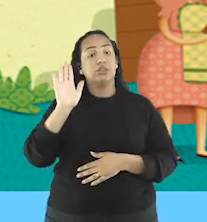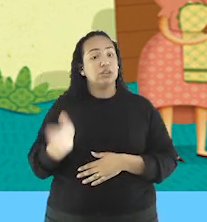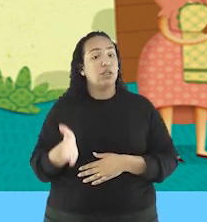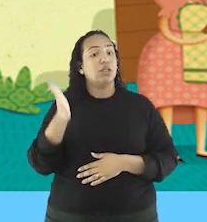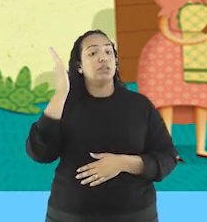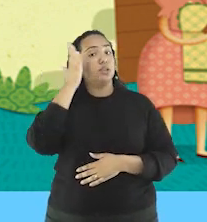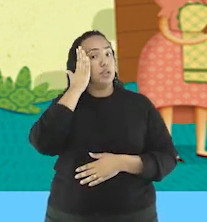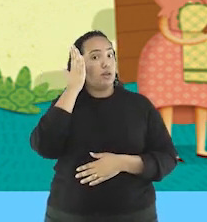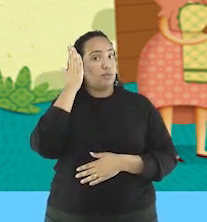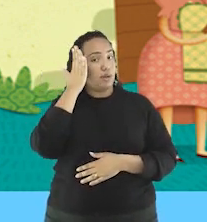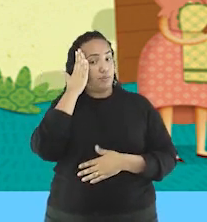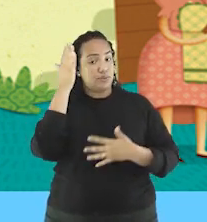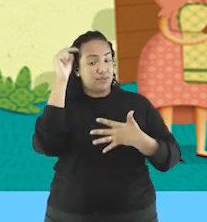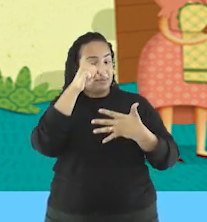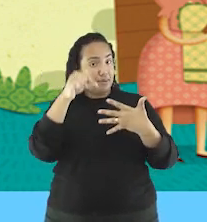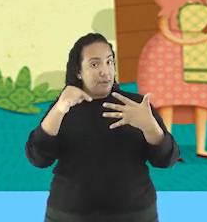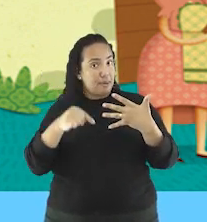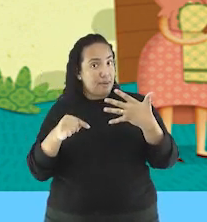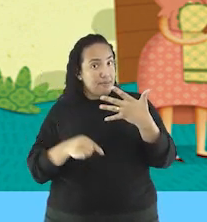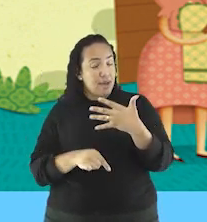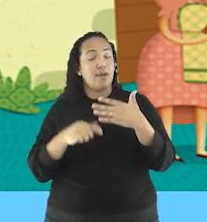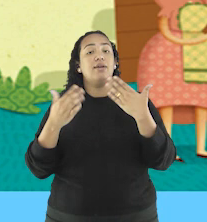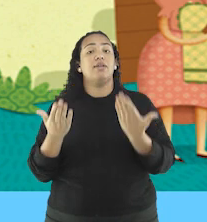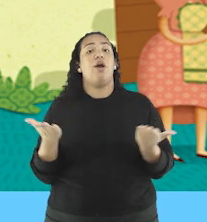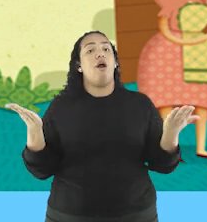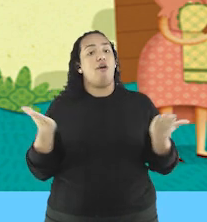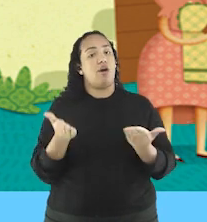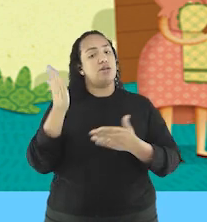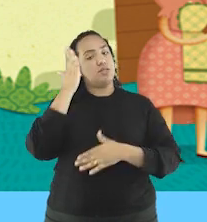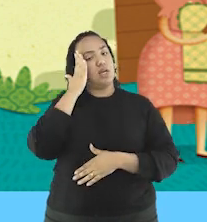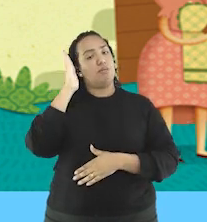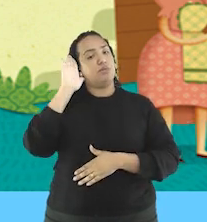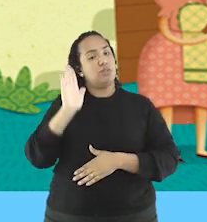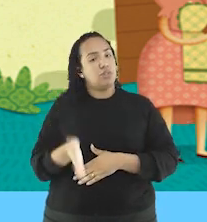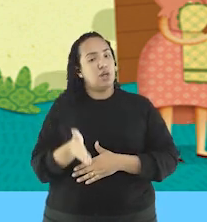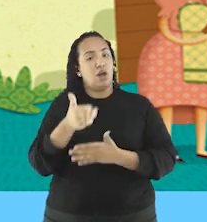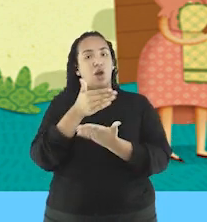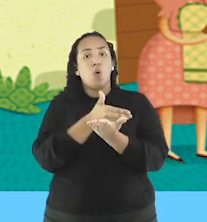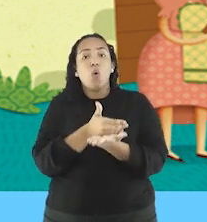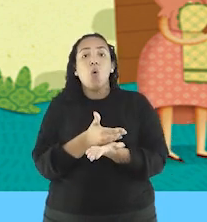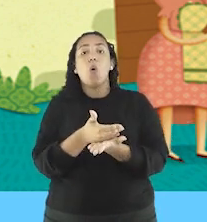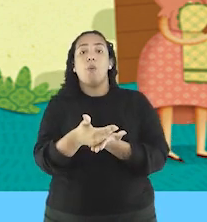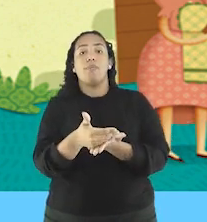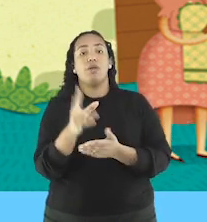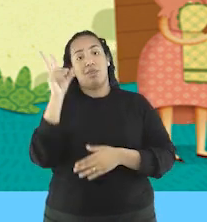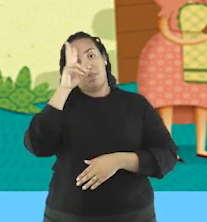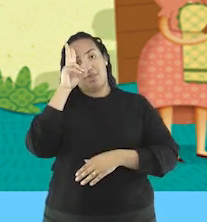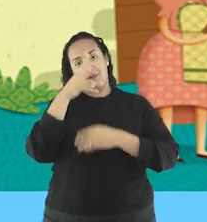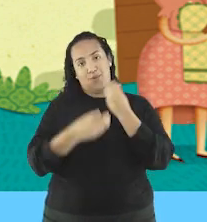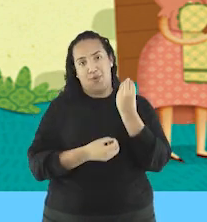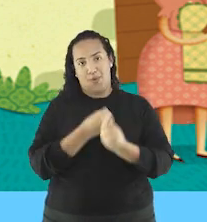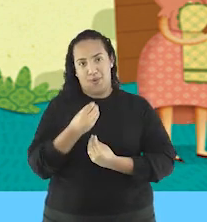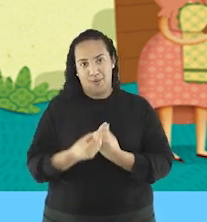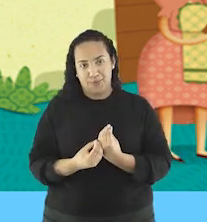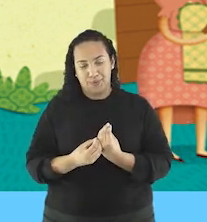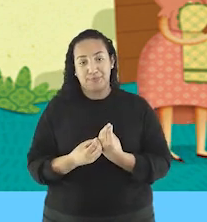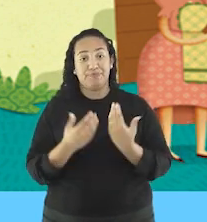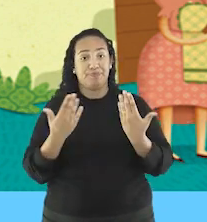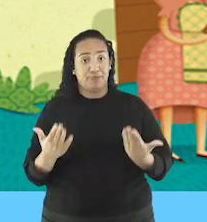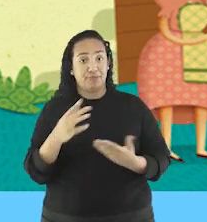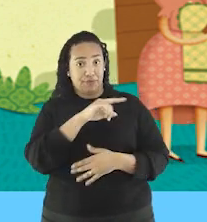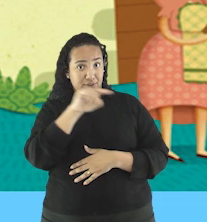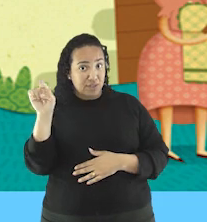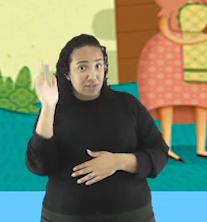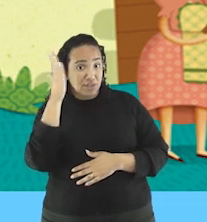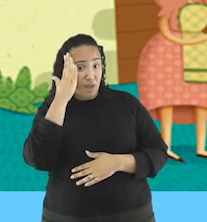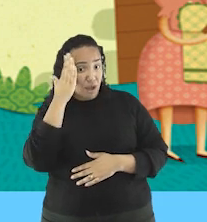elementos narrativos, fica mais fácil de sabermos qual é a situação inicial da história. Vocês